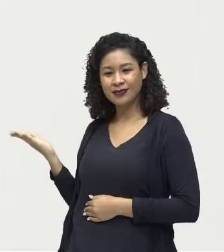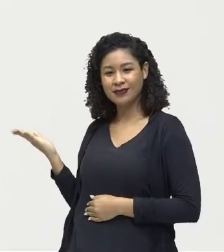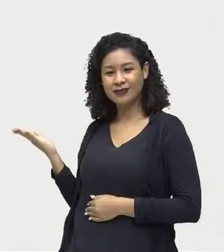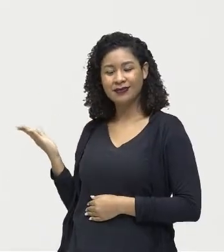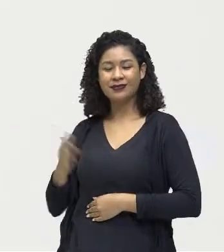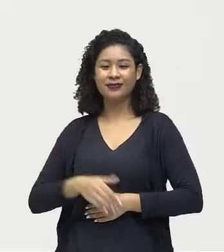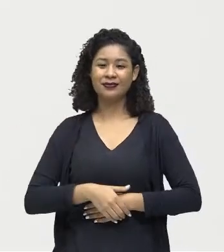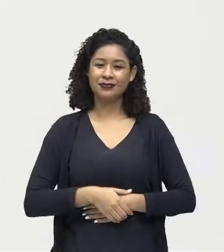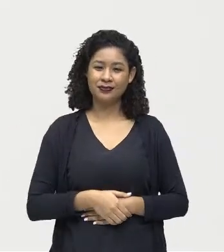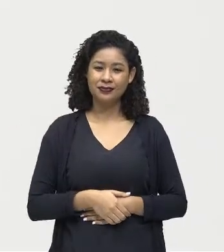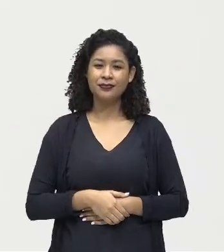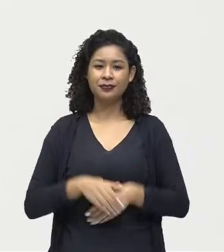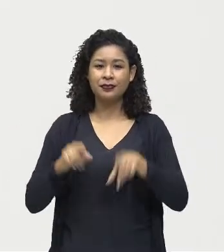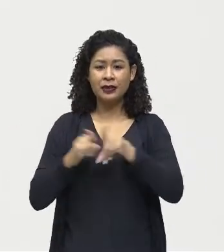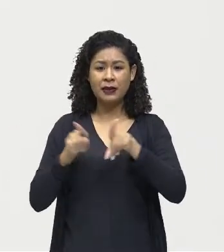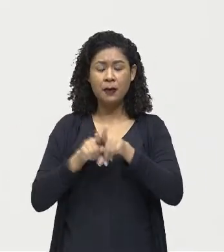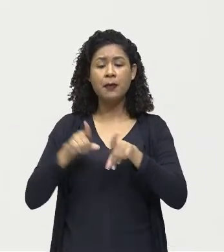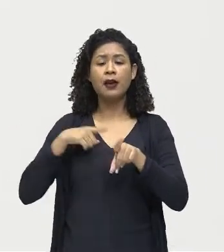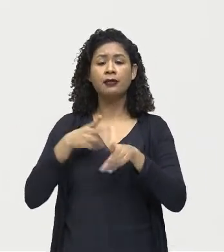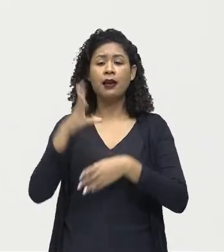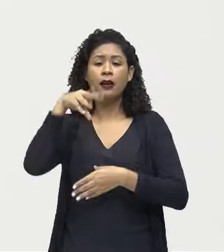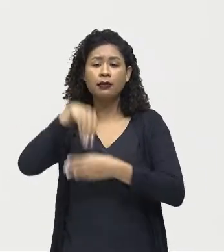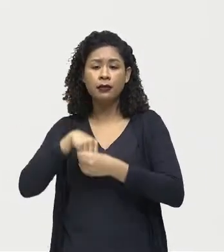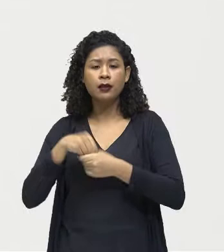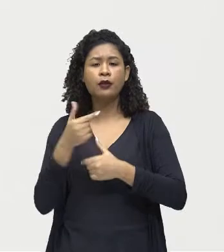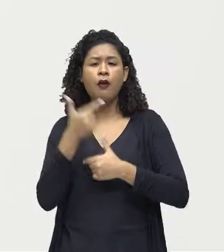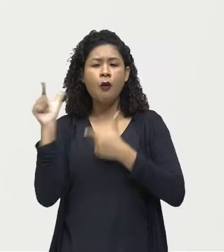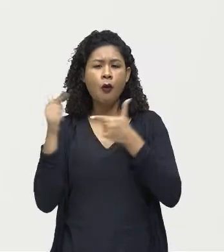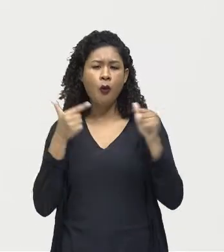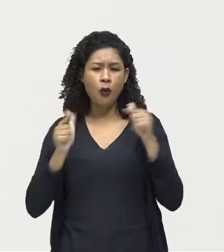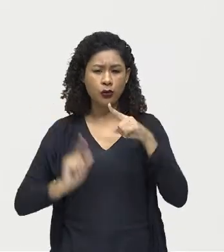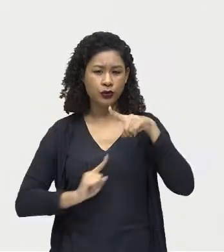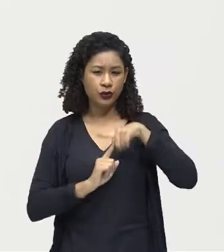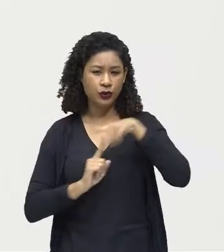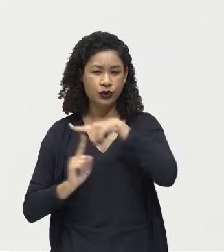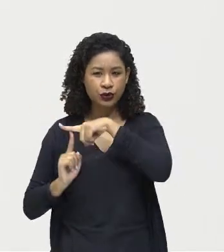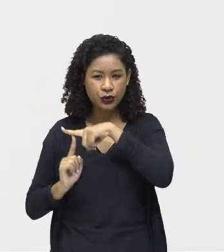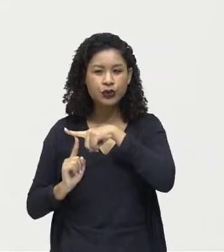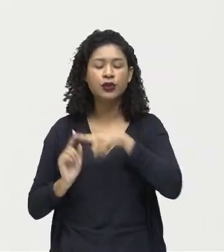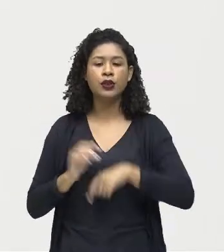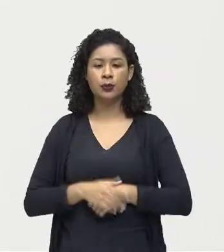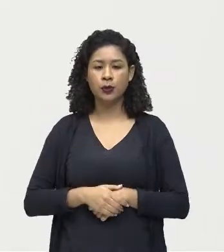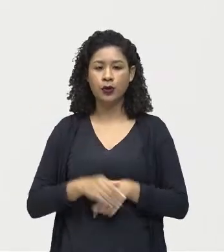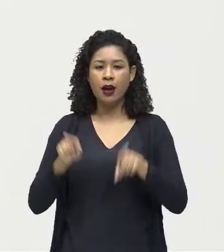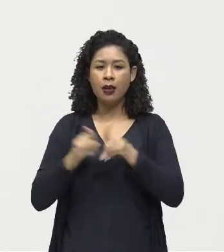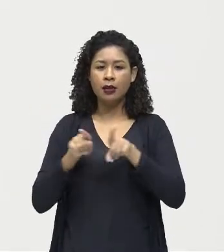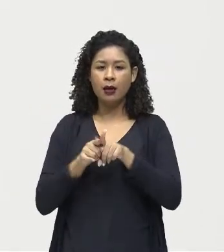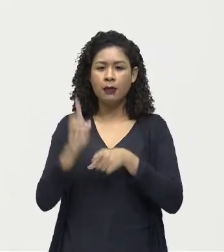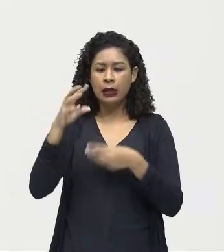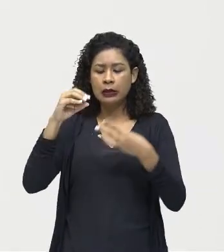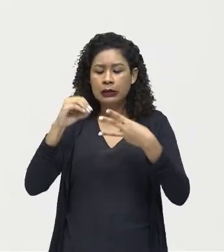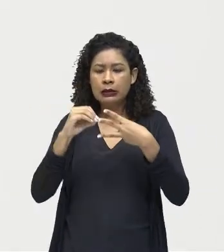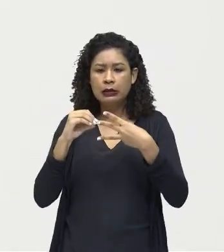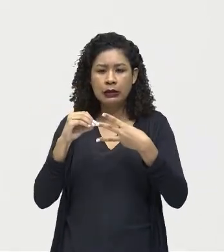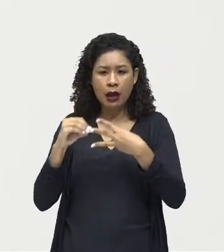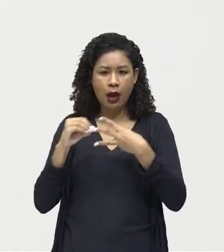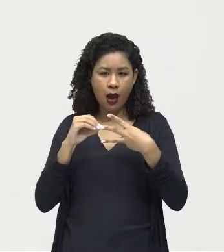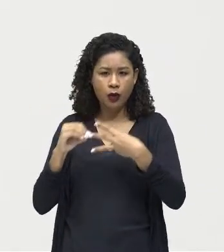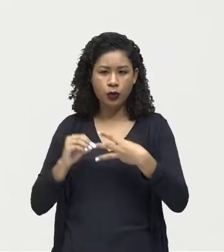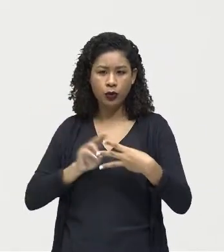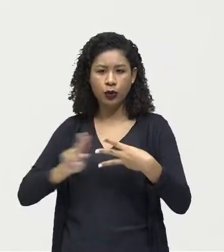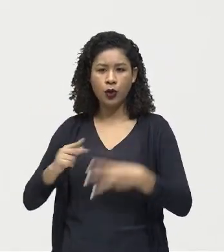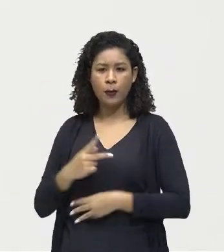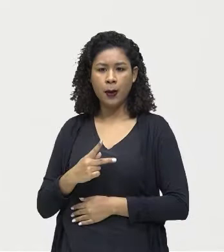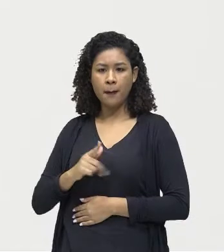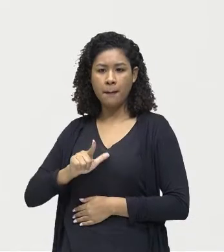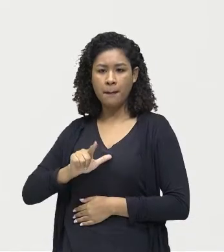das hemácias, né, ele apresentam também outros tipos celulares, né? Apresenta fragmentos celulares como as plaquetas,